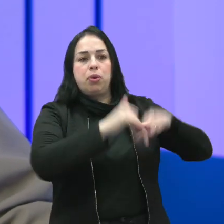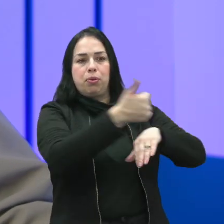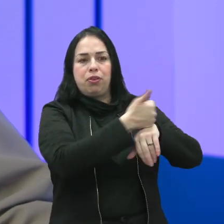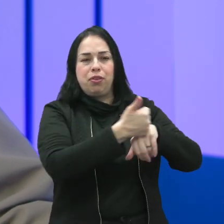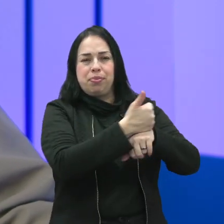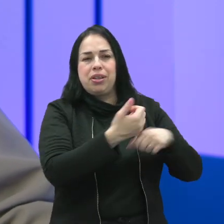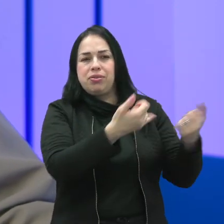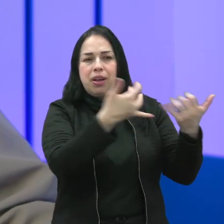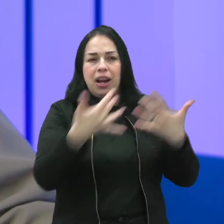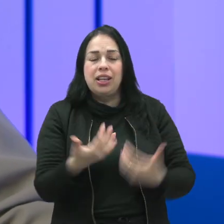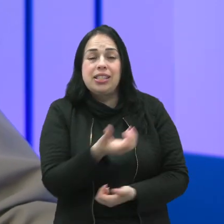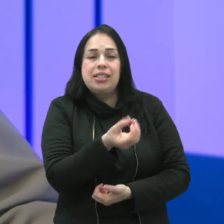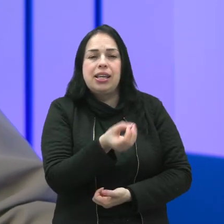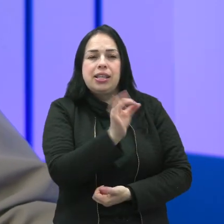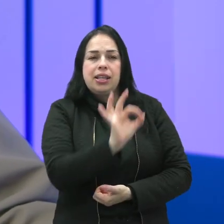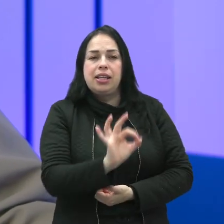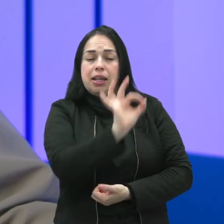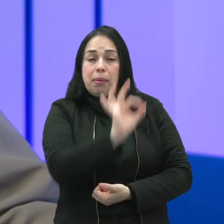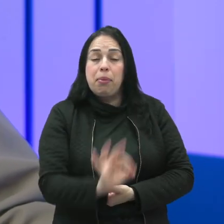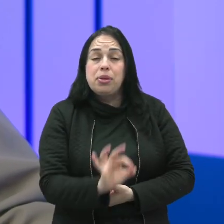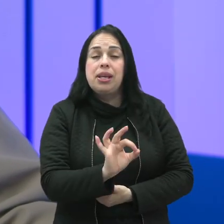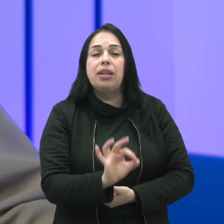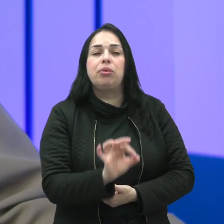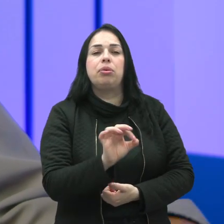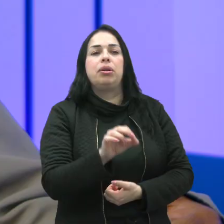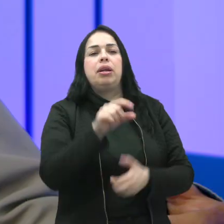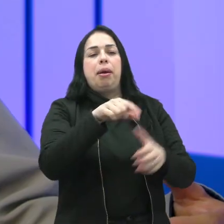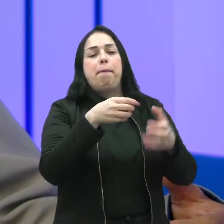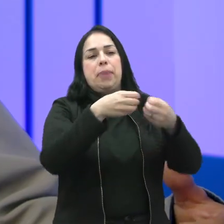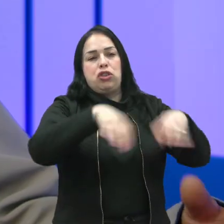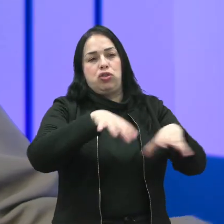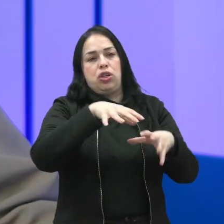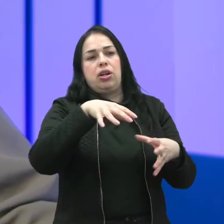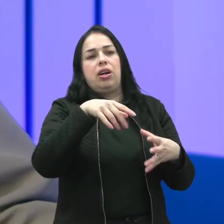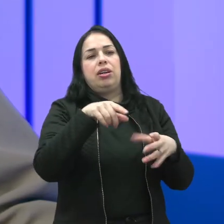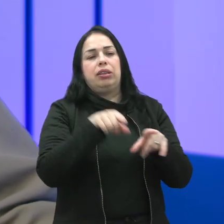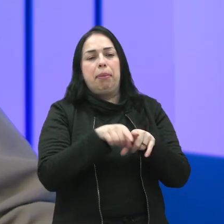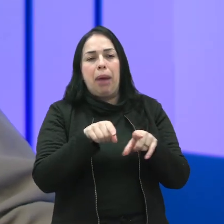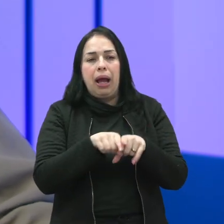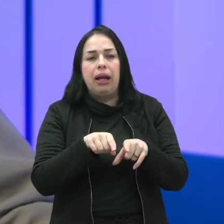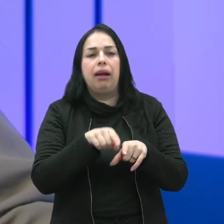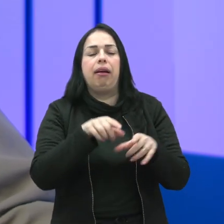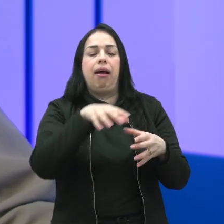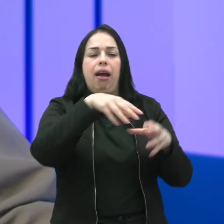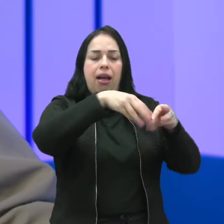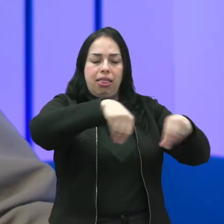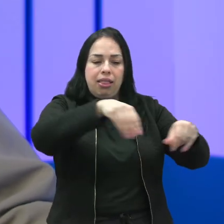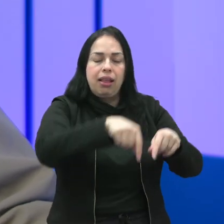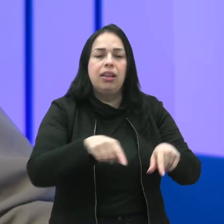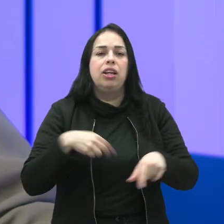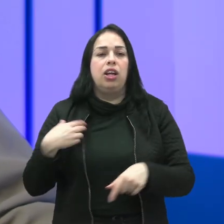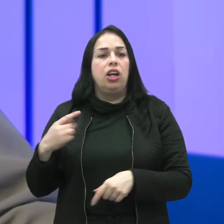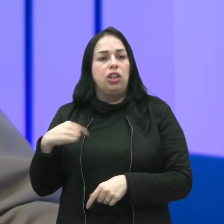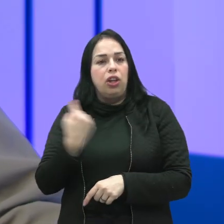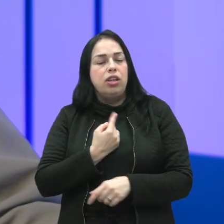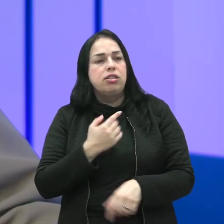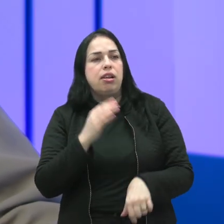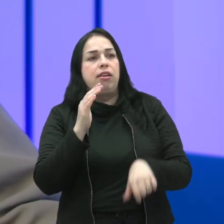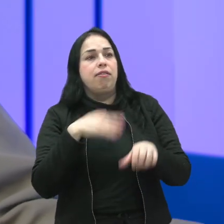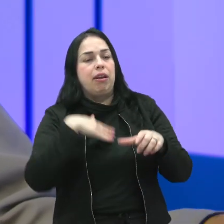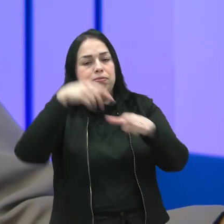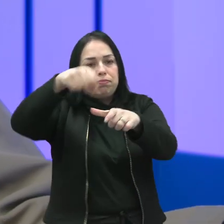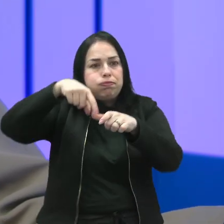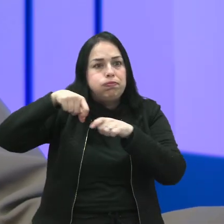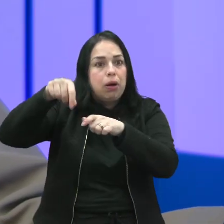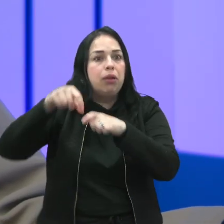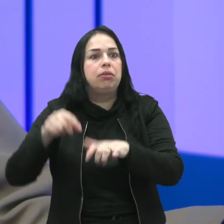impactos que é criado hoje no planeta é feito pela agricultura. Então, a gente dissolve montanha para fazer agricultura, a gente dissolve as florestas, né, para fazer montanha, e a